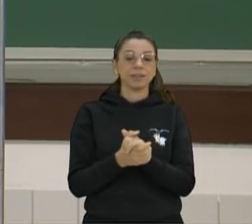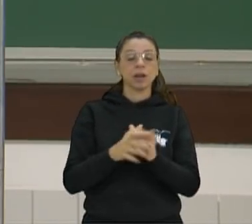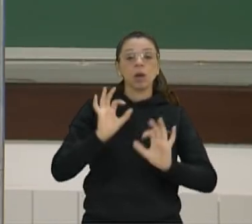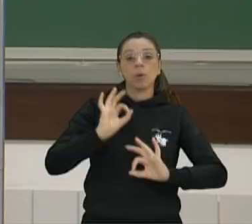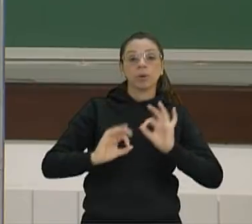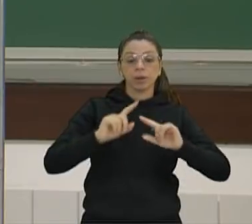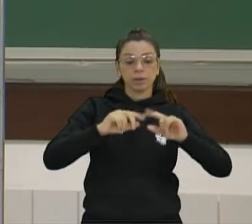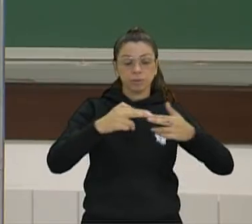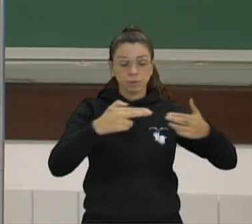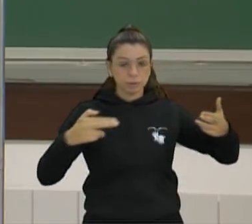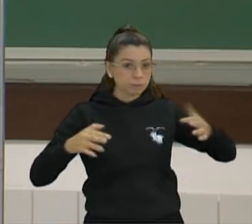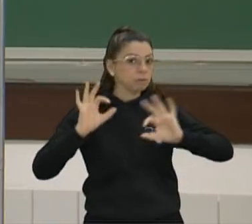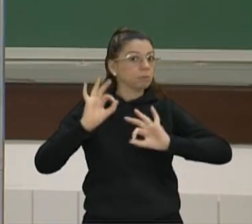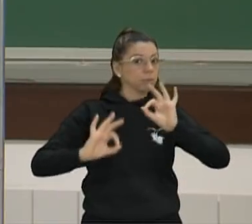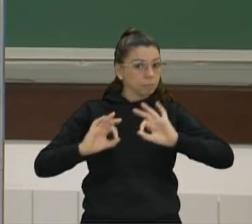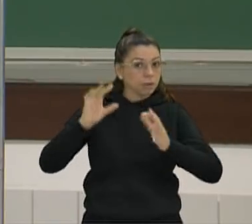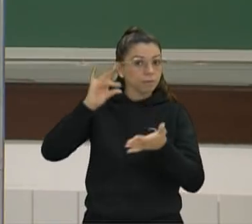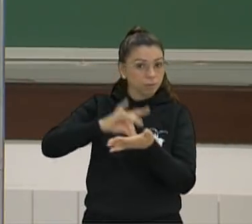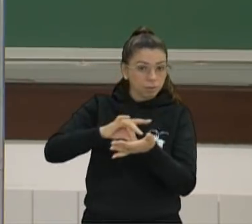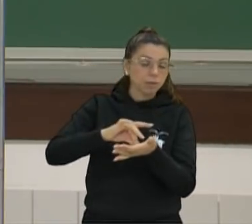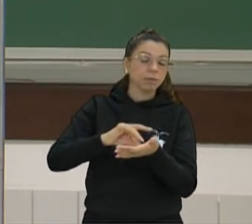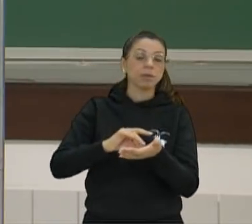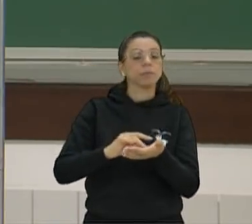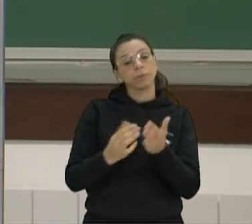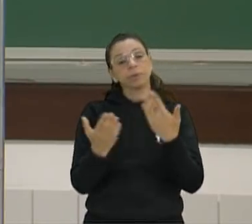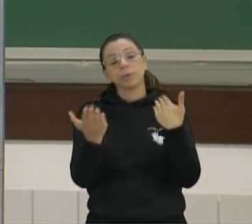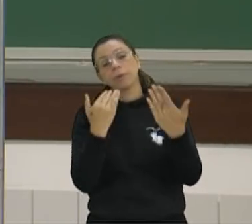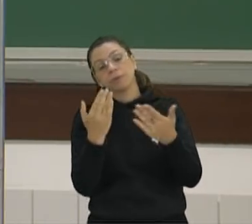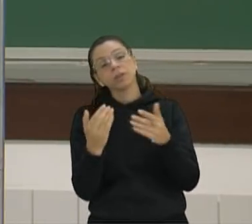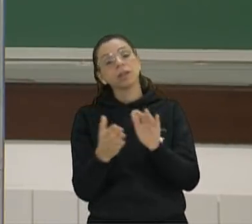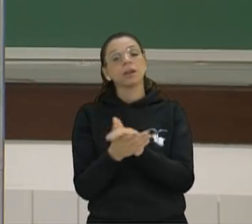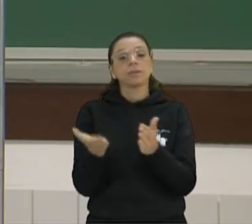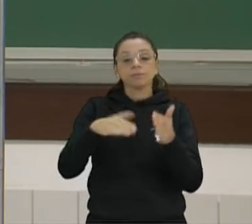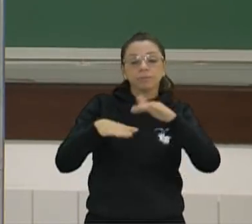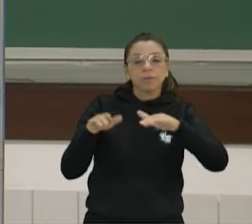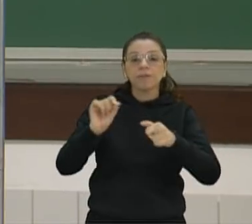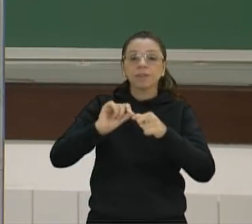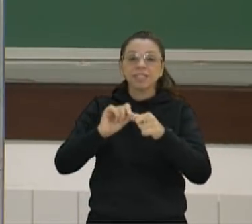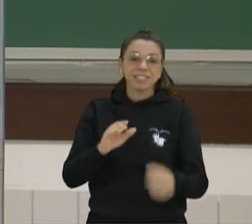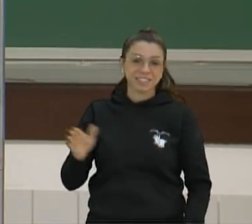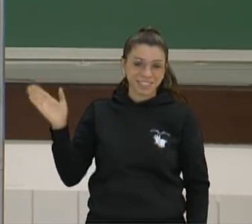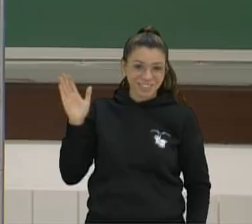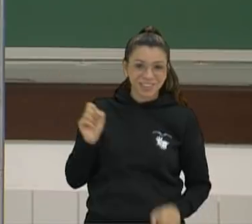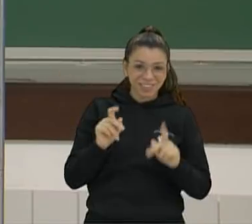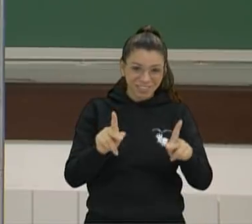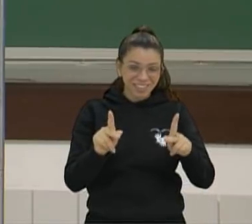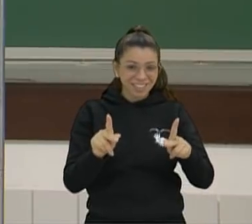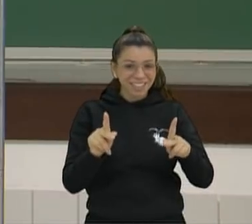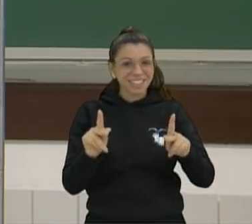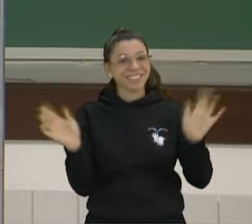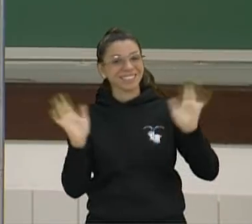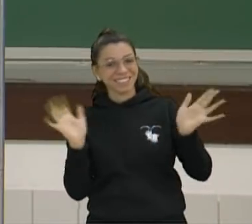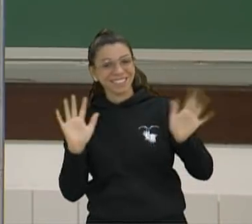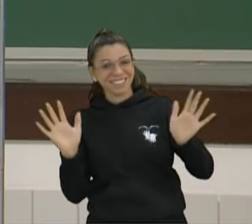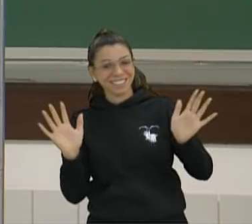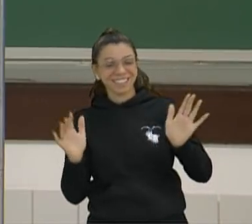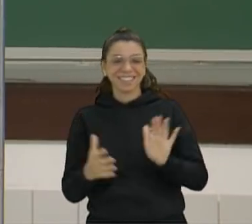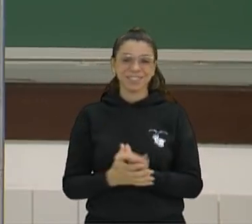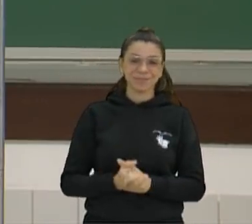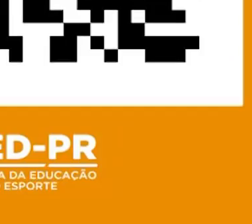Organize o material e esteja preparado para a gente conversar e montar esse cubinho aqui na próxima aula, tá bom? Te espero. Até!